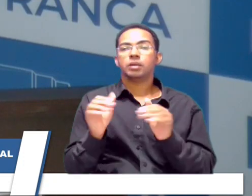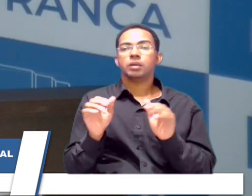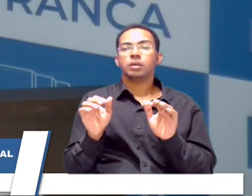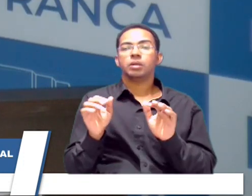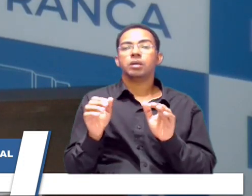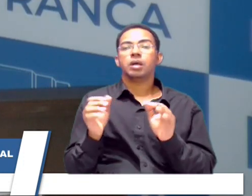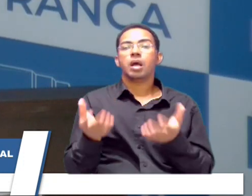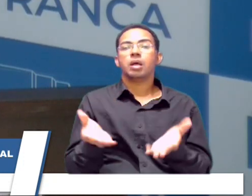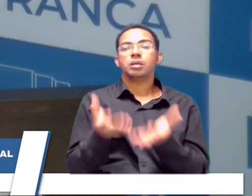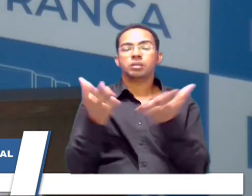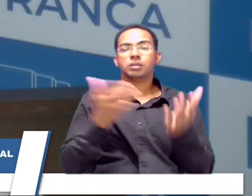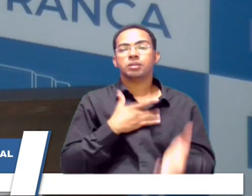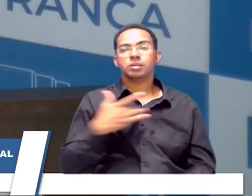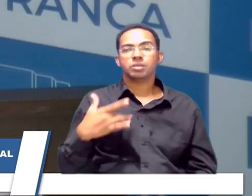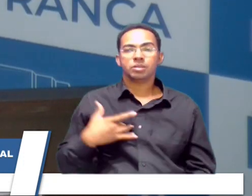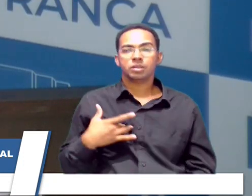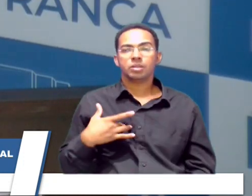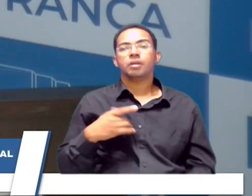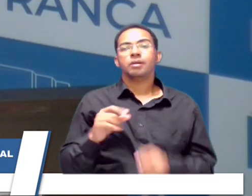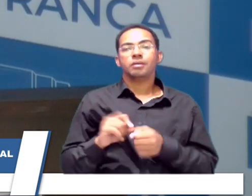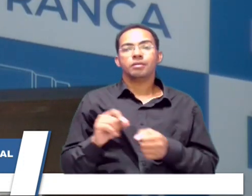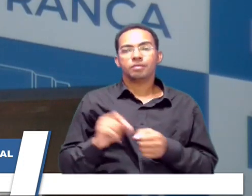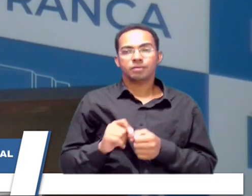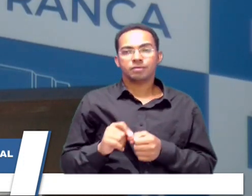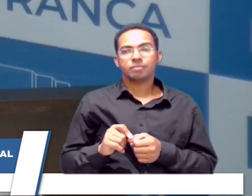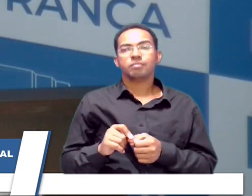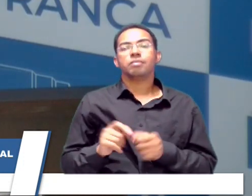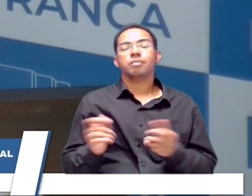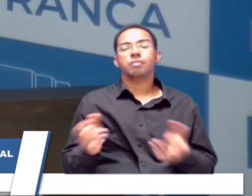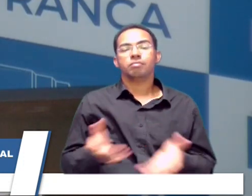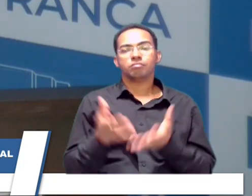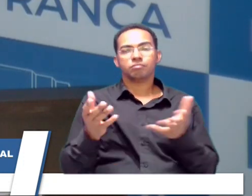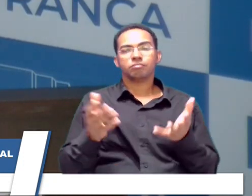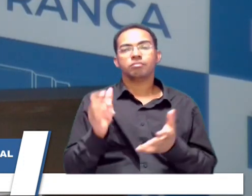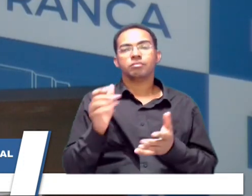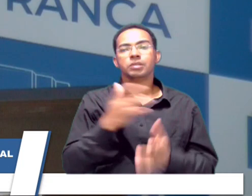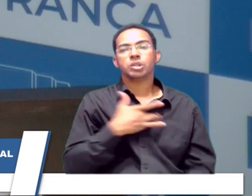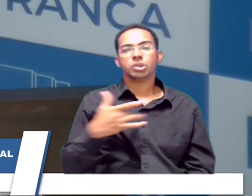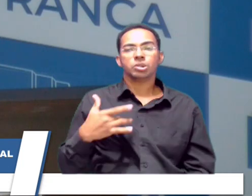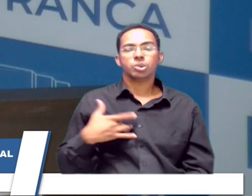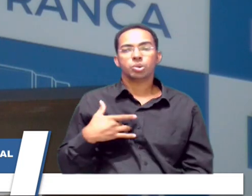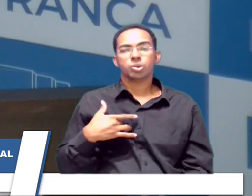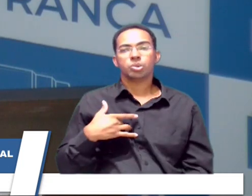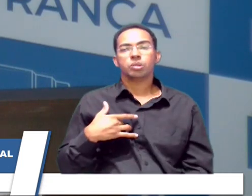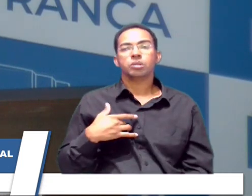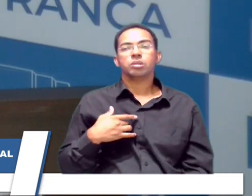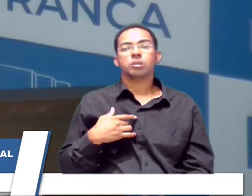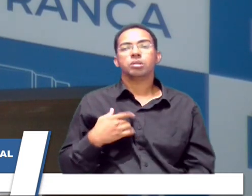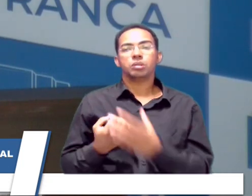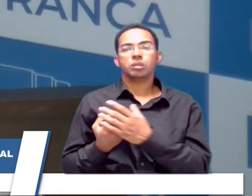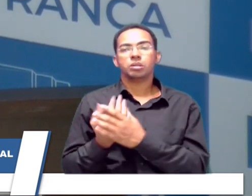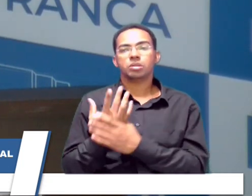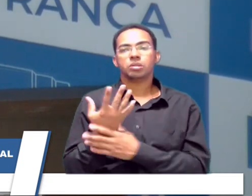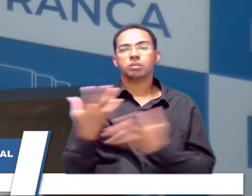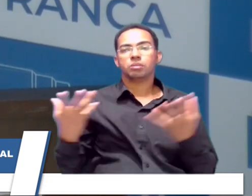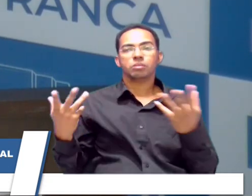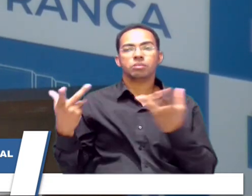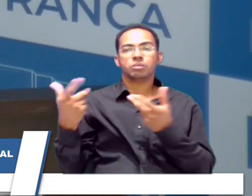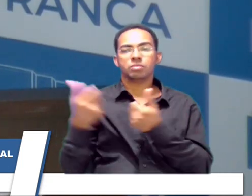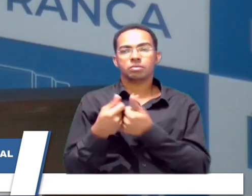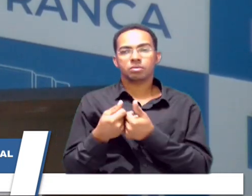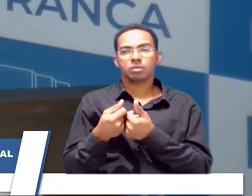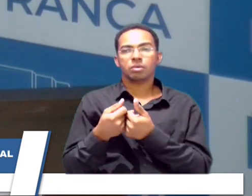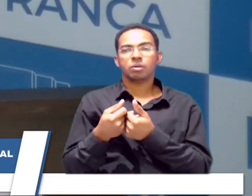saúde, a Flor da Vida faz isso. A Flor da Vida promove saúde através dessa planta que é magnífica. É